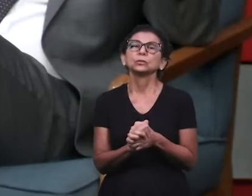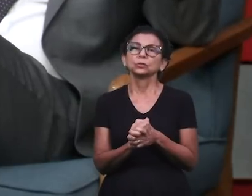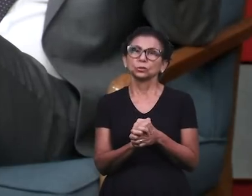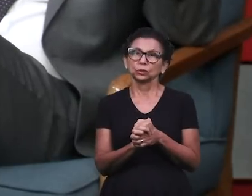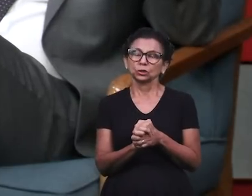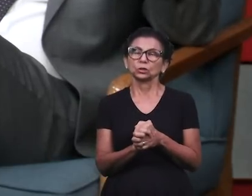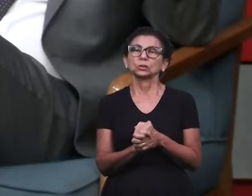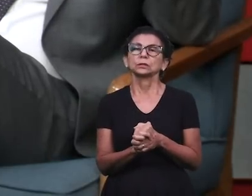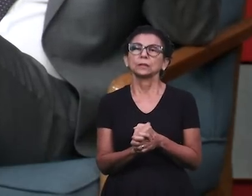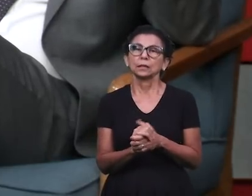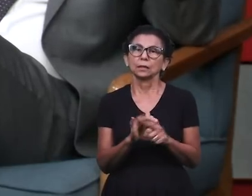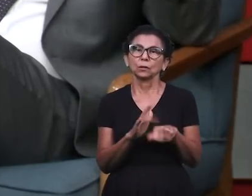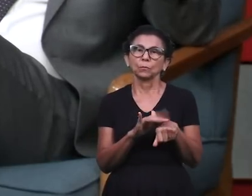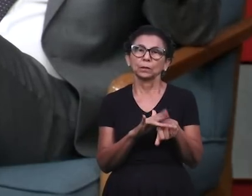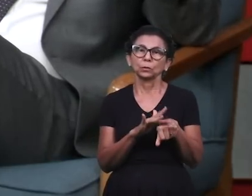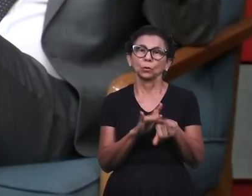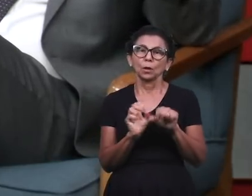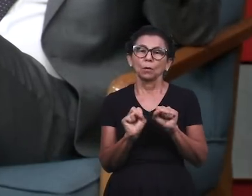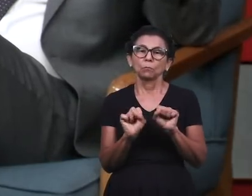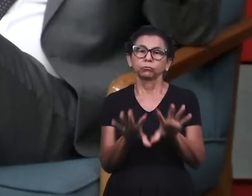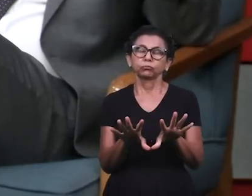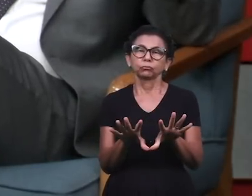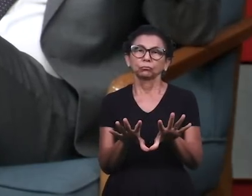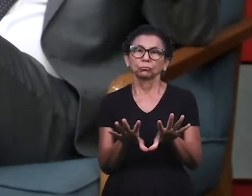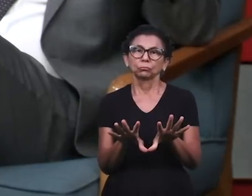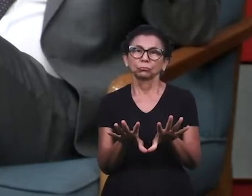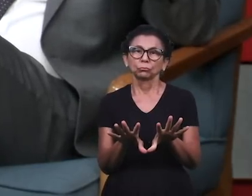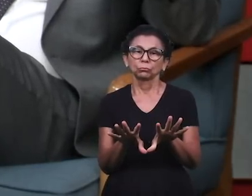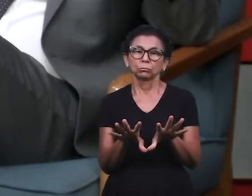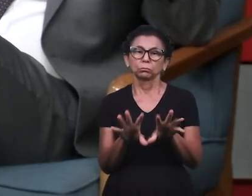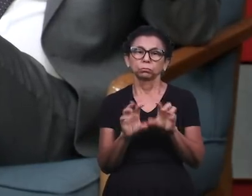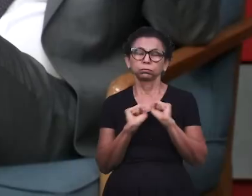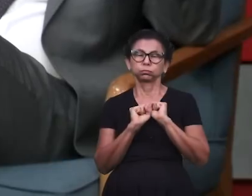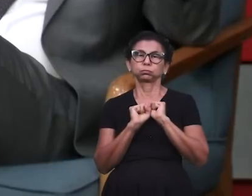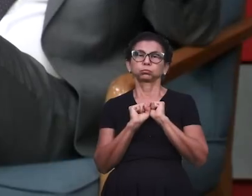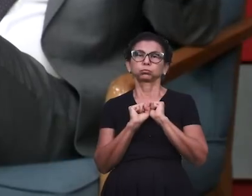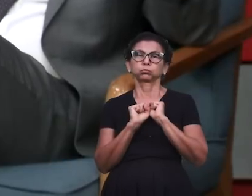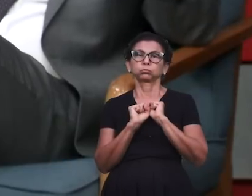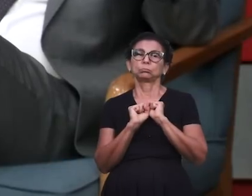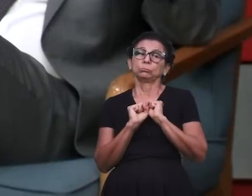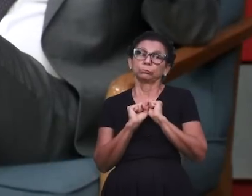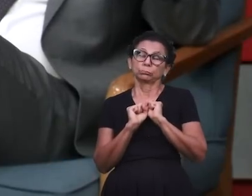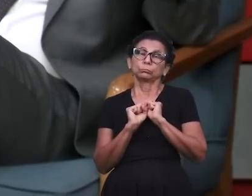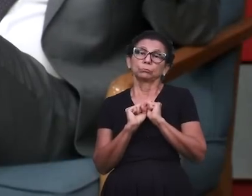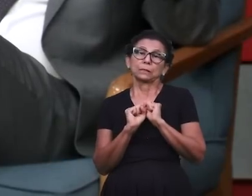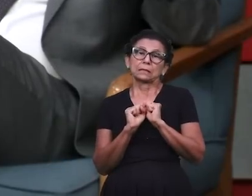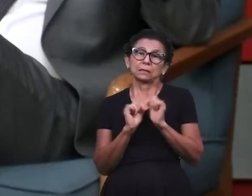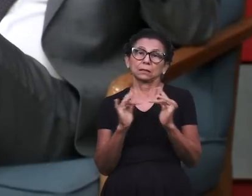infecto-contagiosa. Então, ela é uma doença infecciosa e que pode,